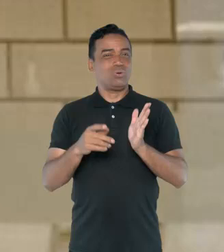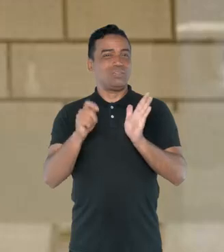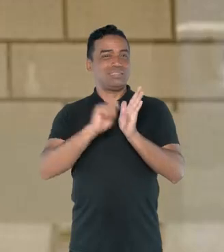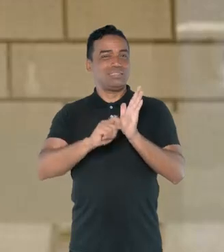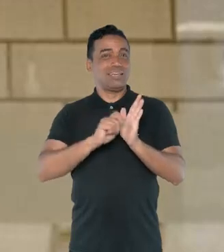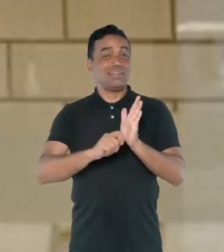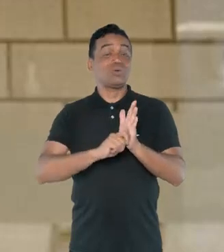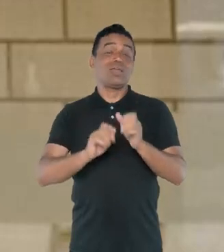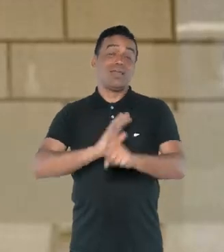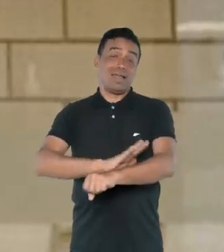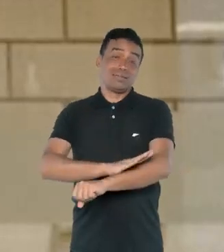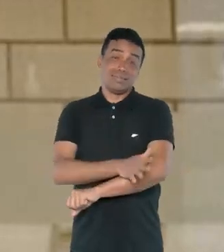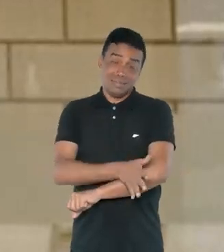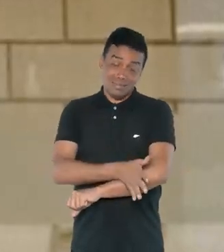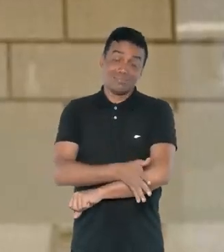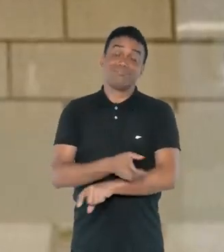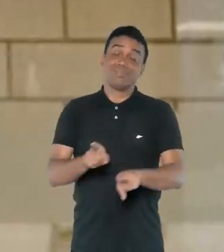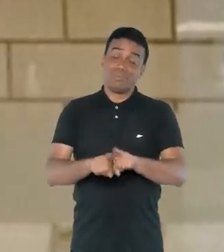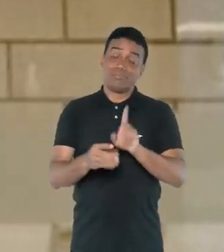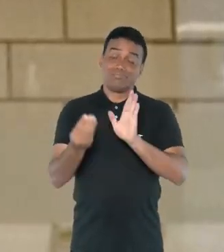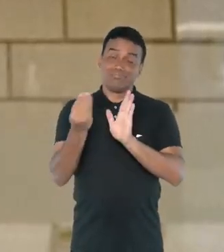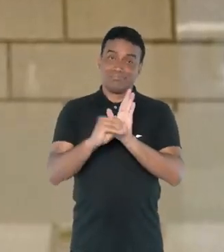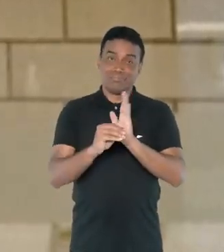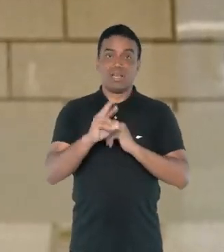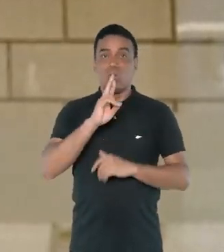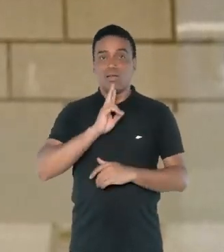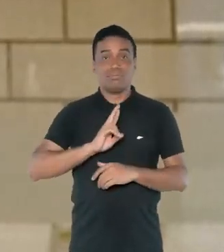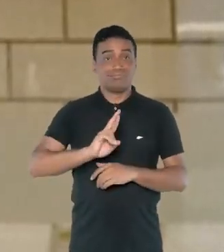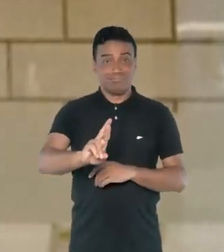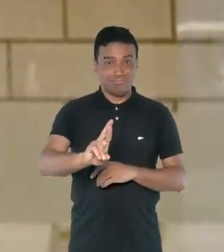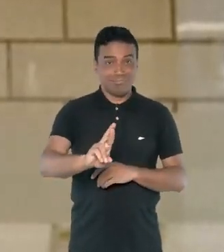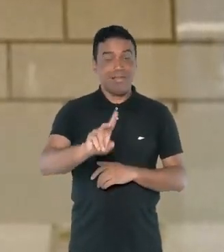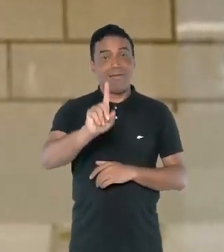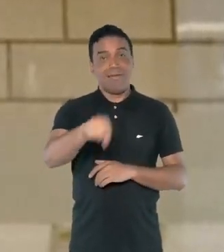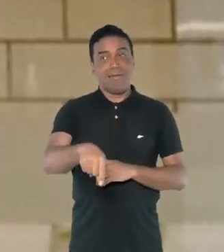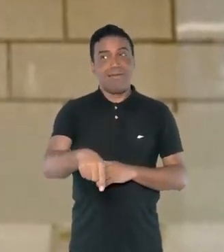nota racista, e o resultado é